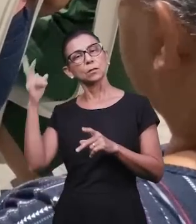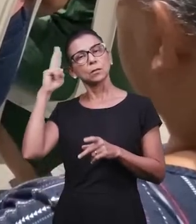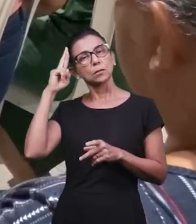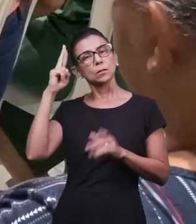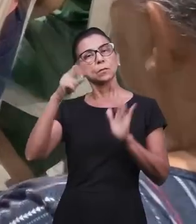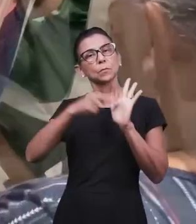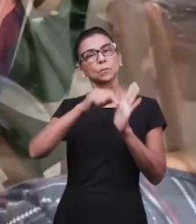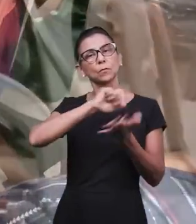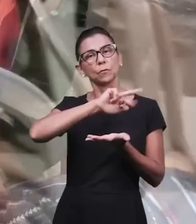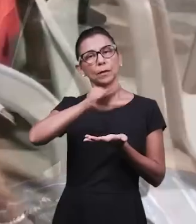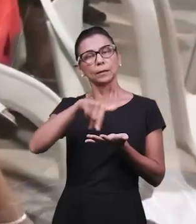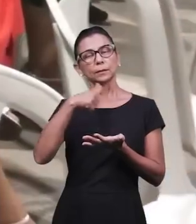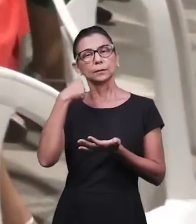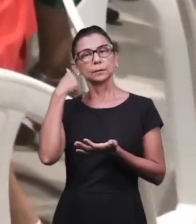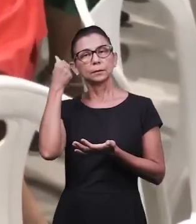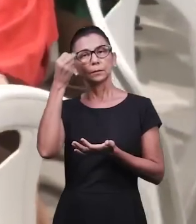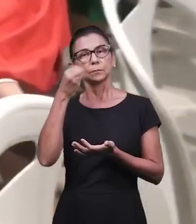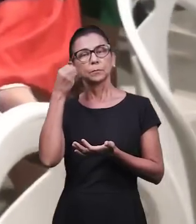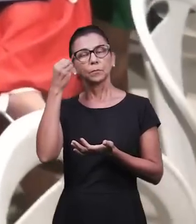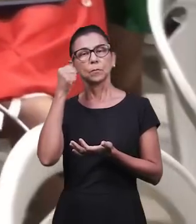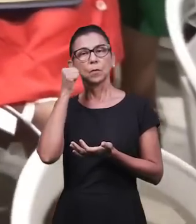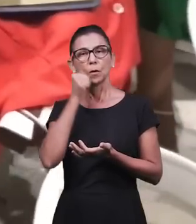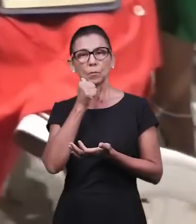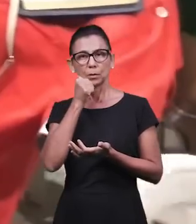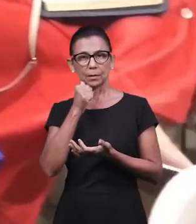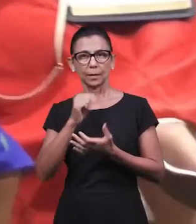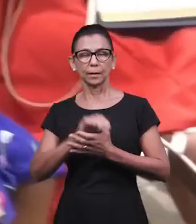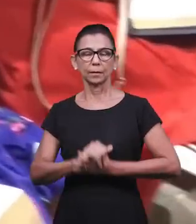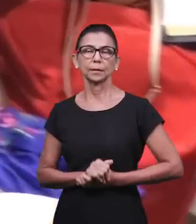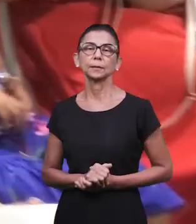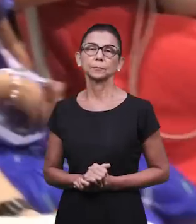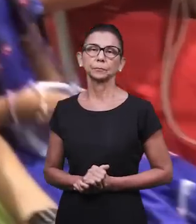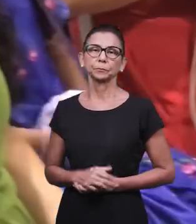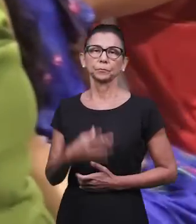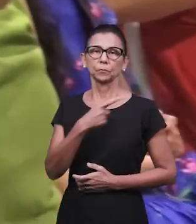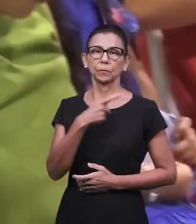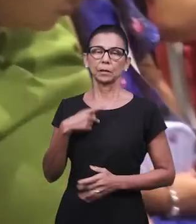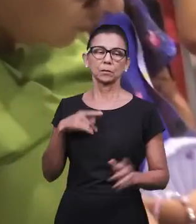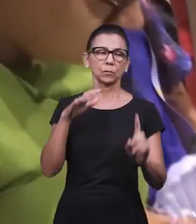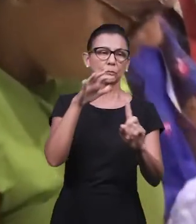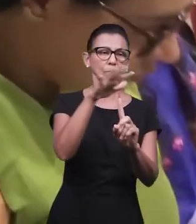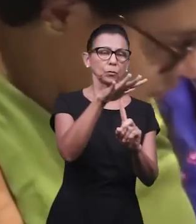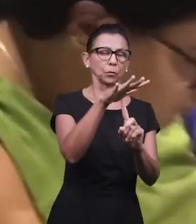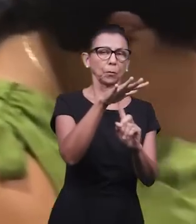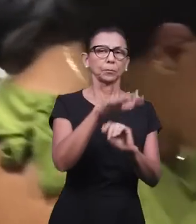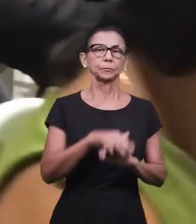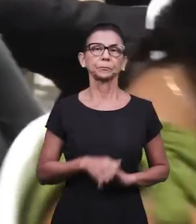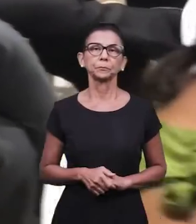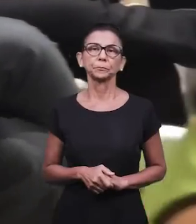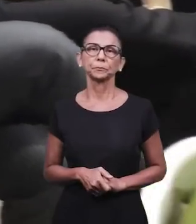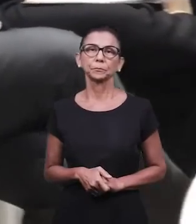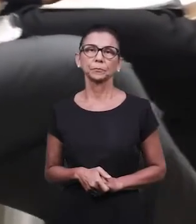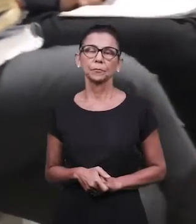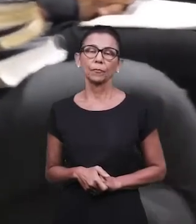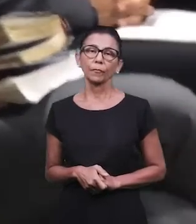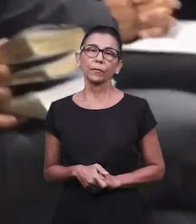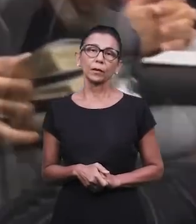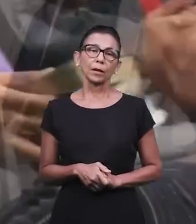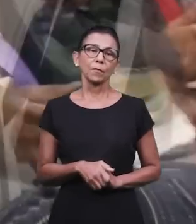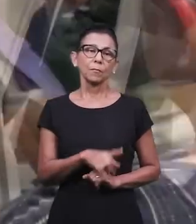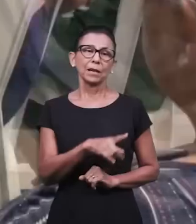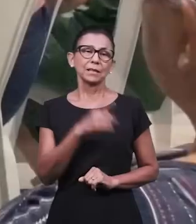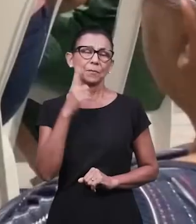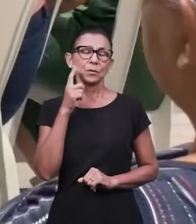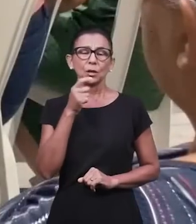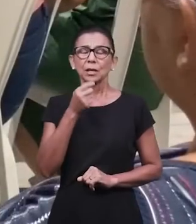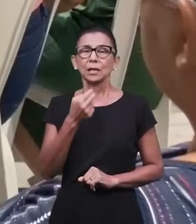várias experiências, como a de uma senhora que recebeu a oração feita por um dos pastores durante a evangelização, mas disse que não ia ao culto